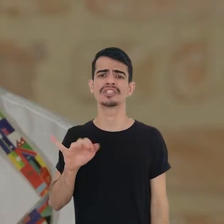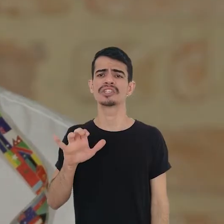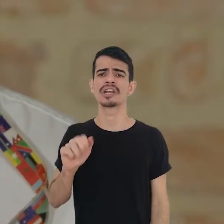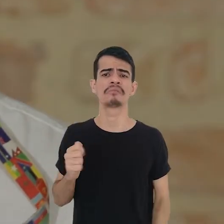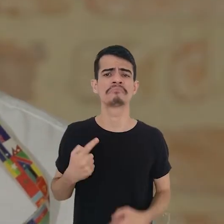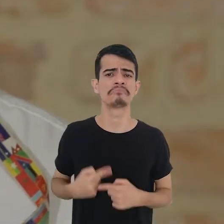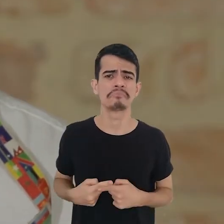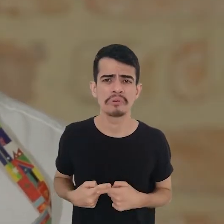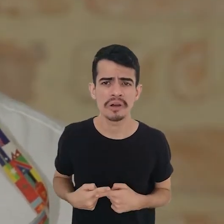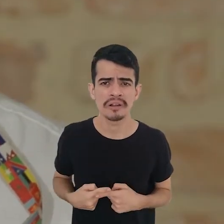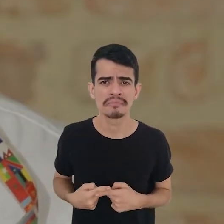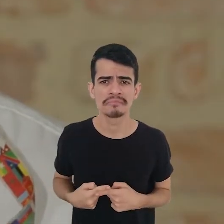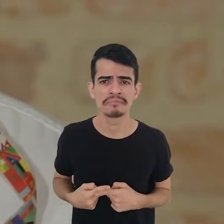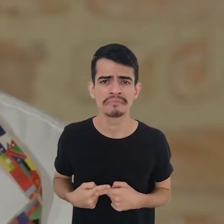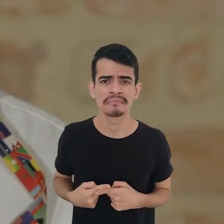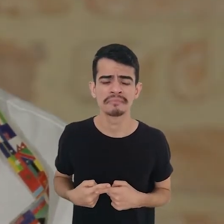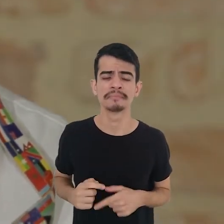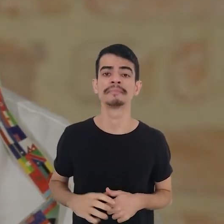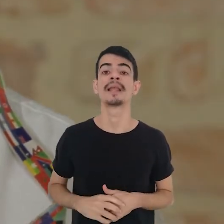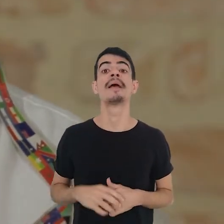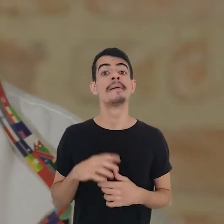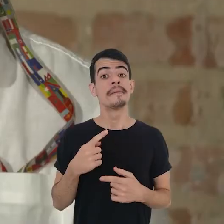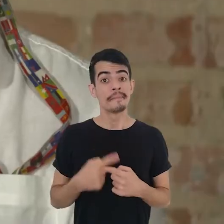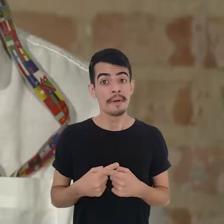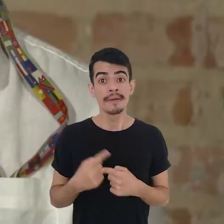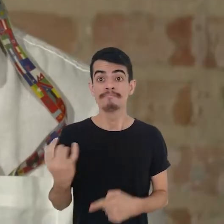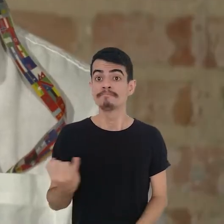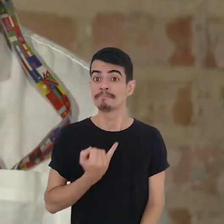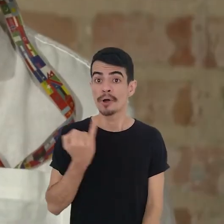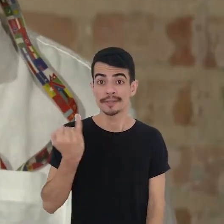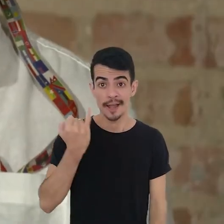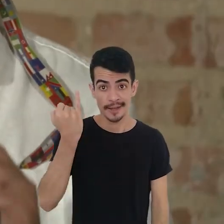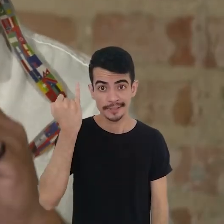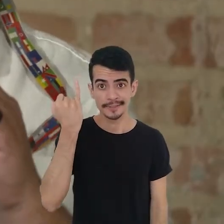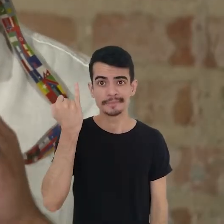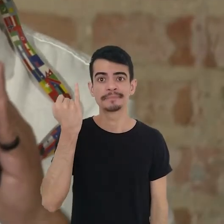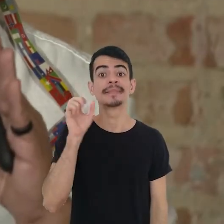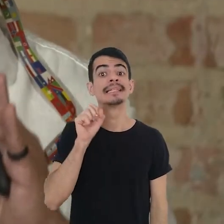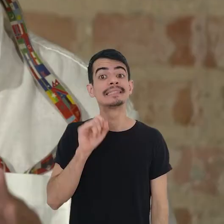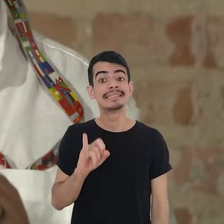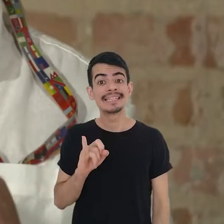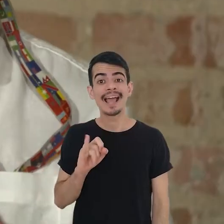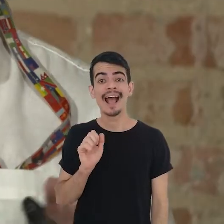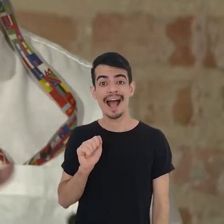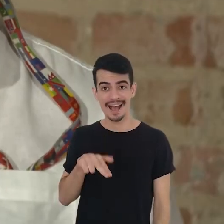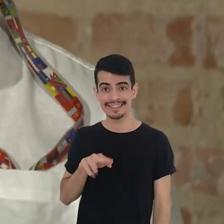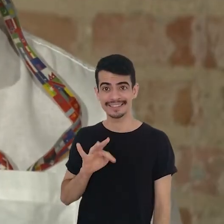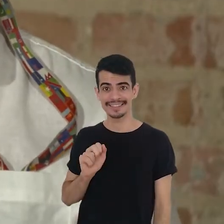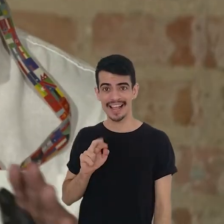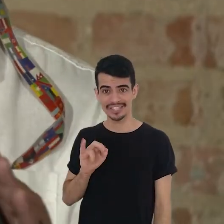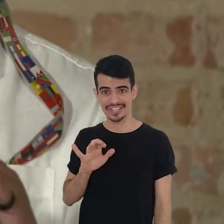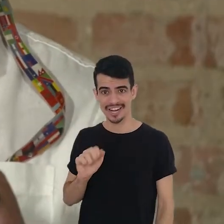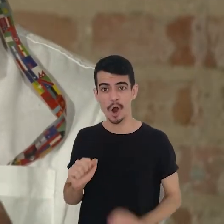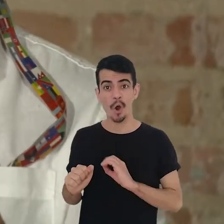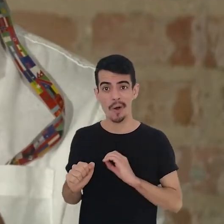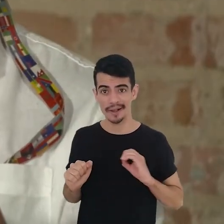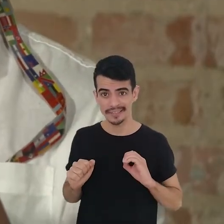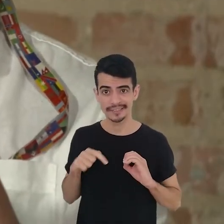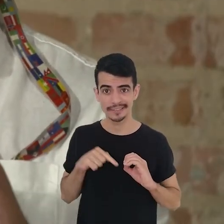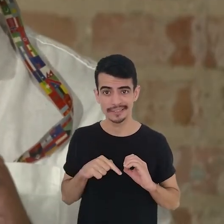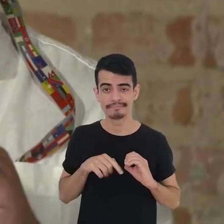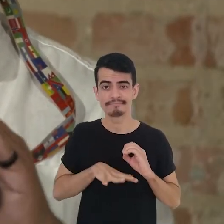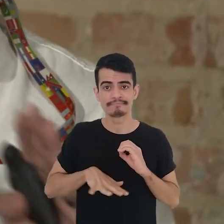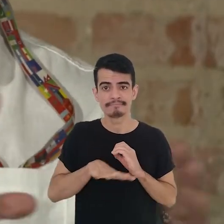Antártica num cenário de aquecimento global? É muito importante porque se o oeste da Antártica